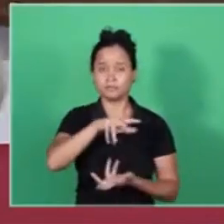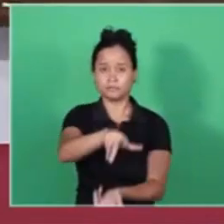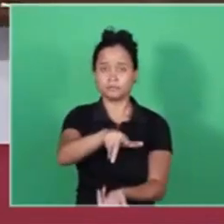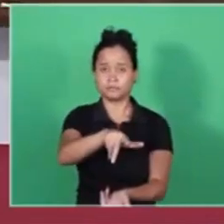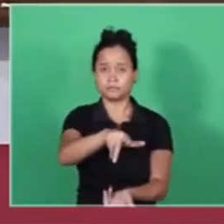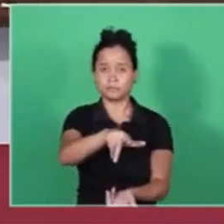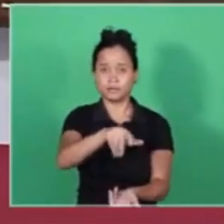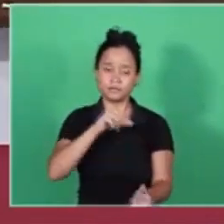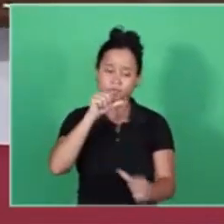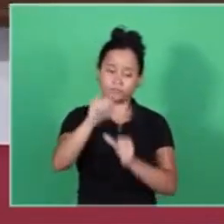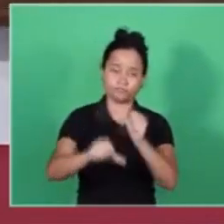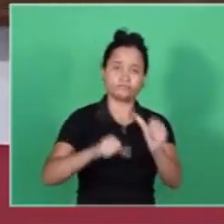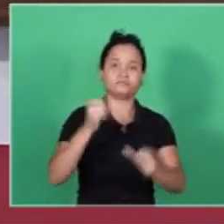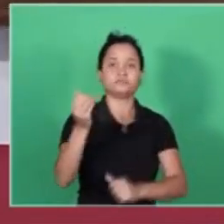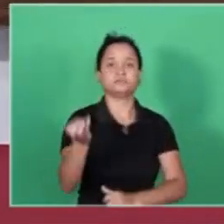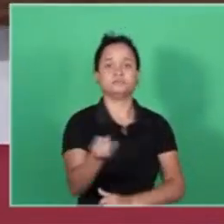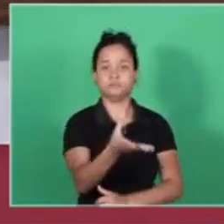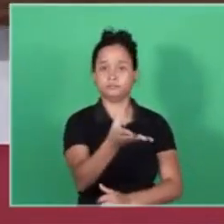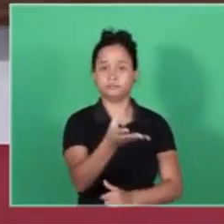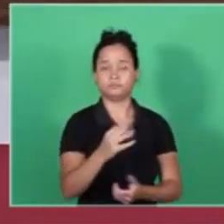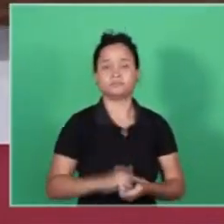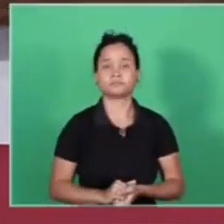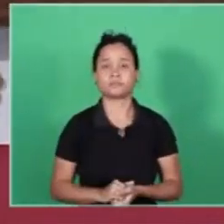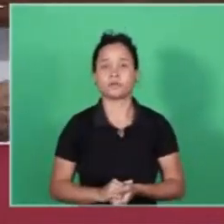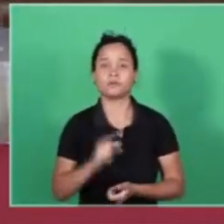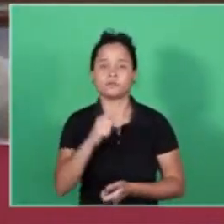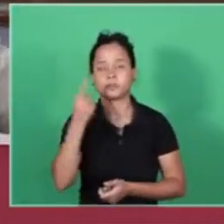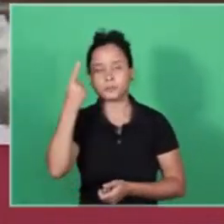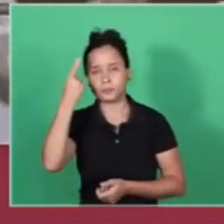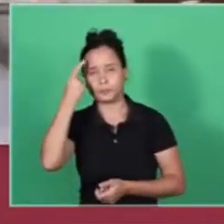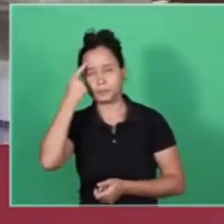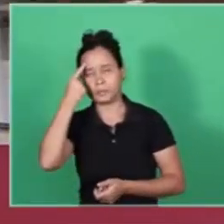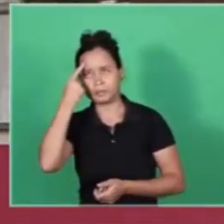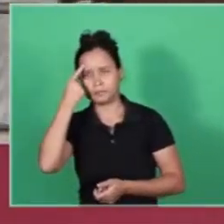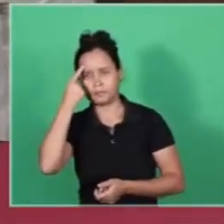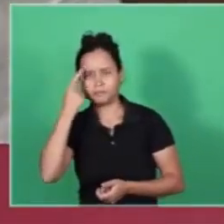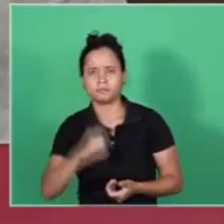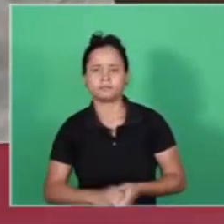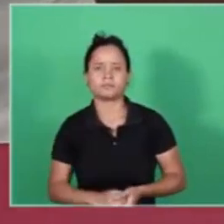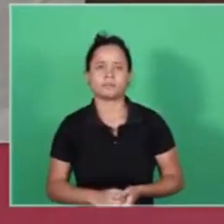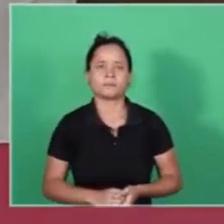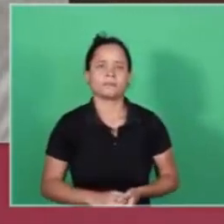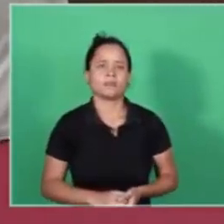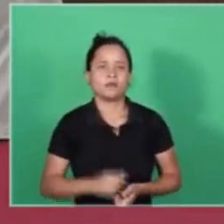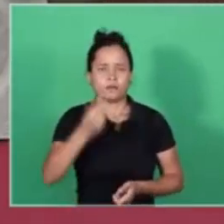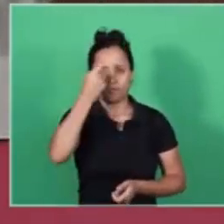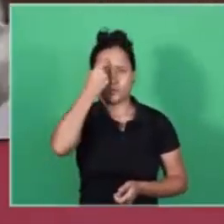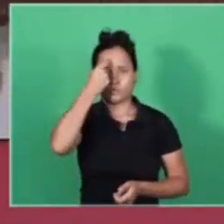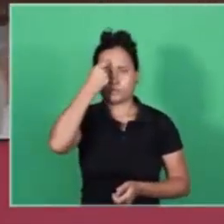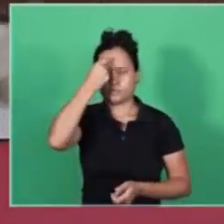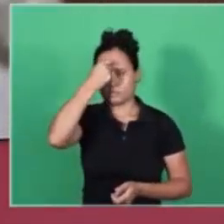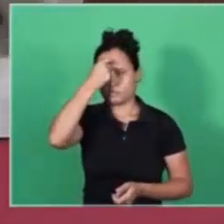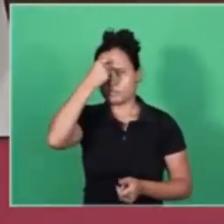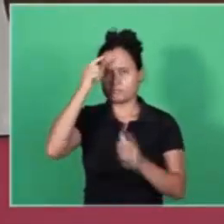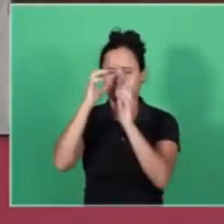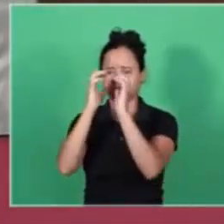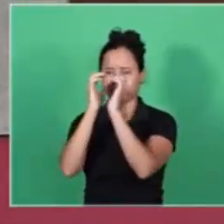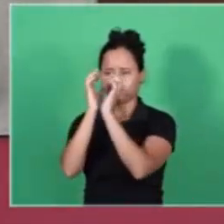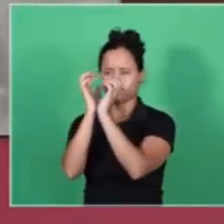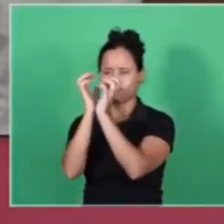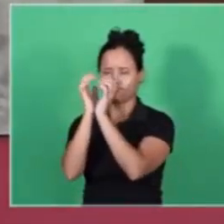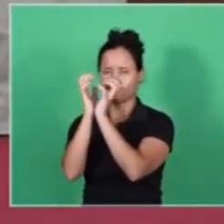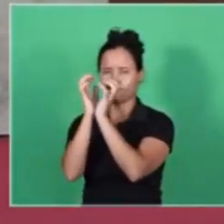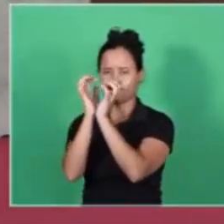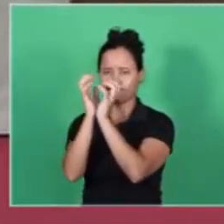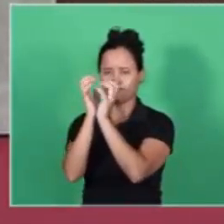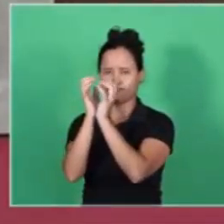se transforma. Os irmãos terem uma ideia, quando você tá, o seu cérebro aqui está funcionando, você tem